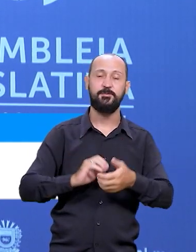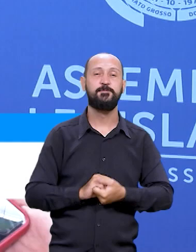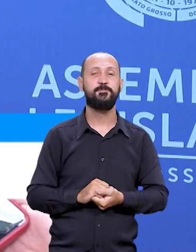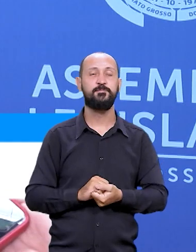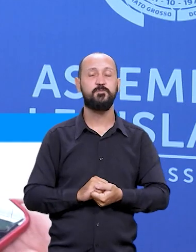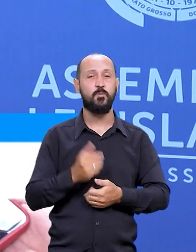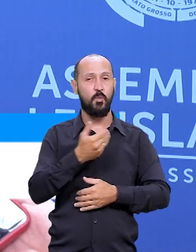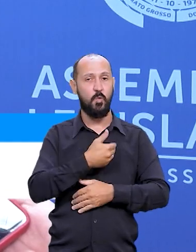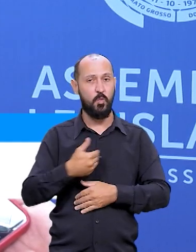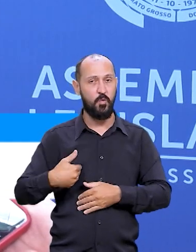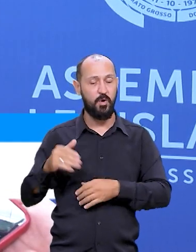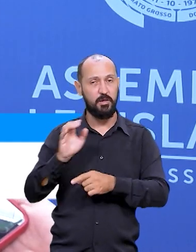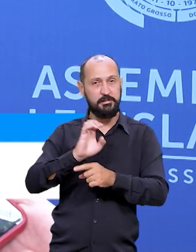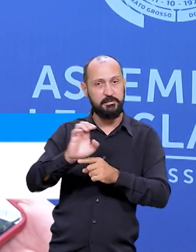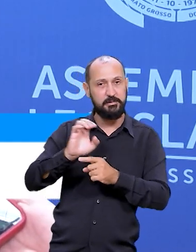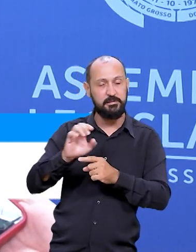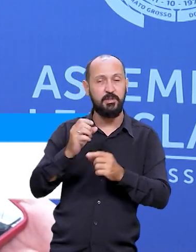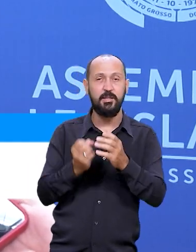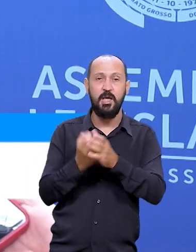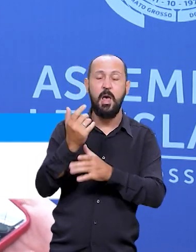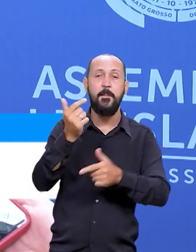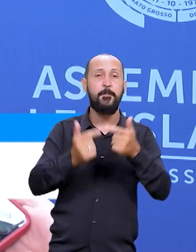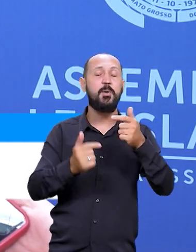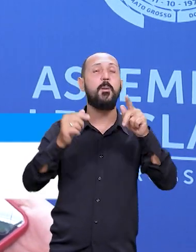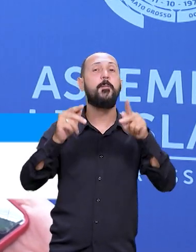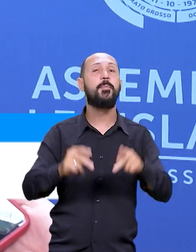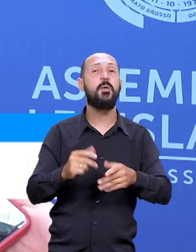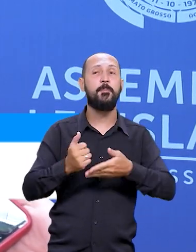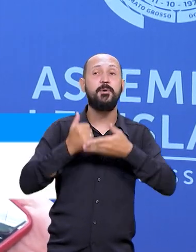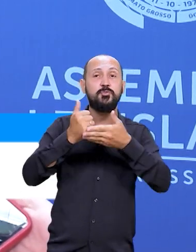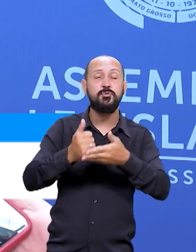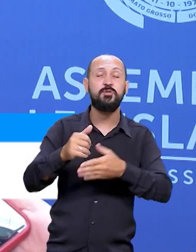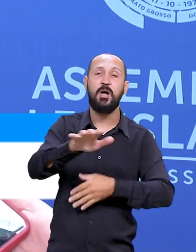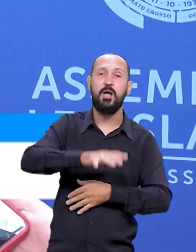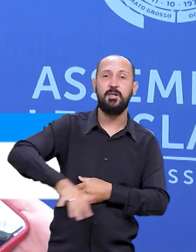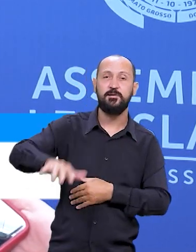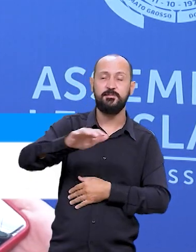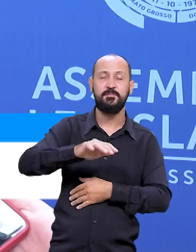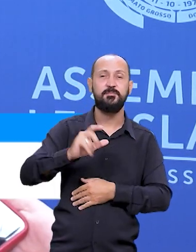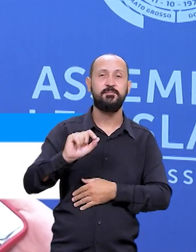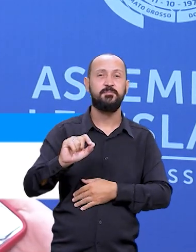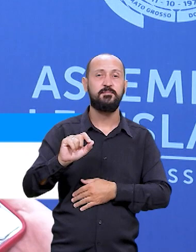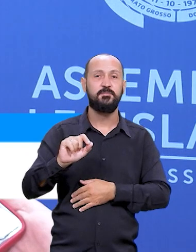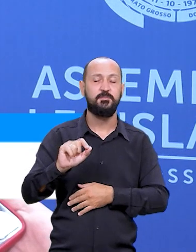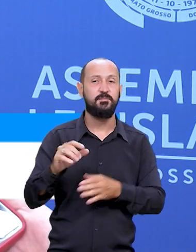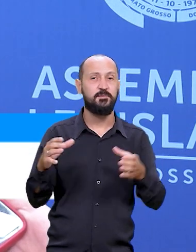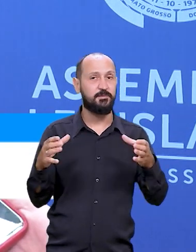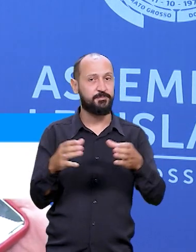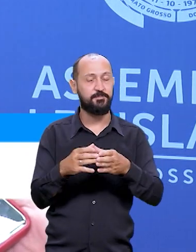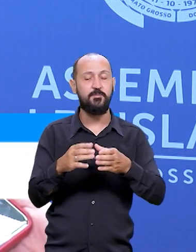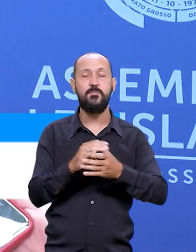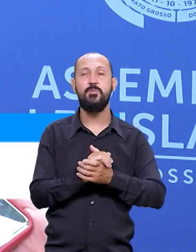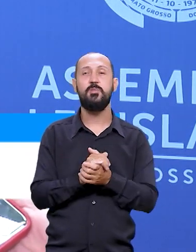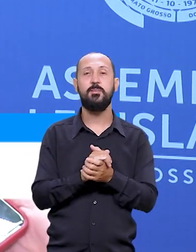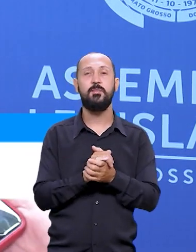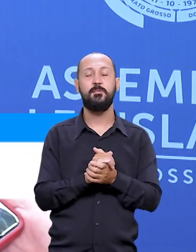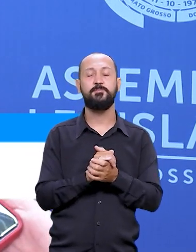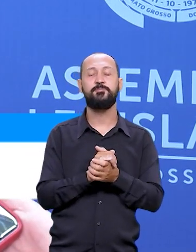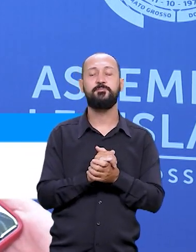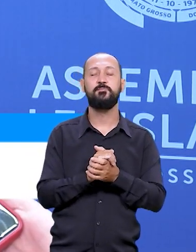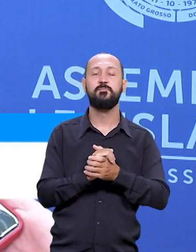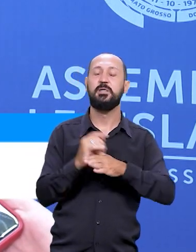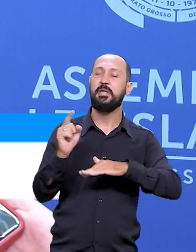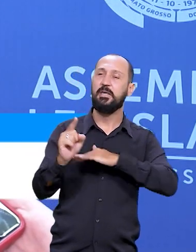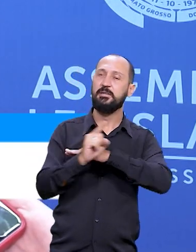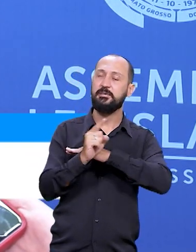acessibilidade. O governo do estado criar políticas públicas voltadas para esse público, né, verdade, com